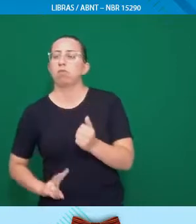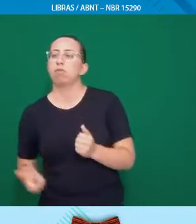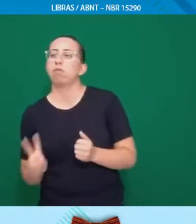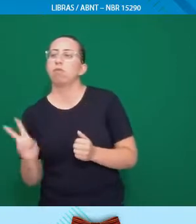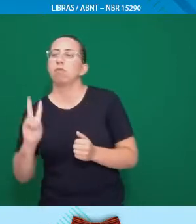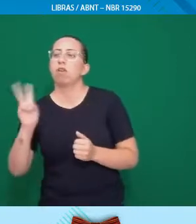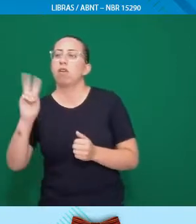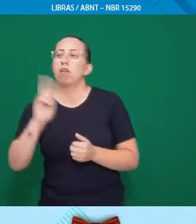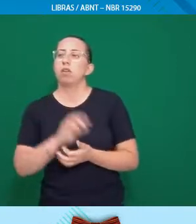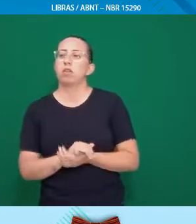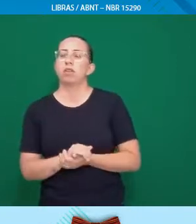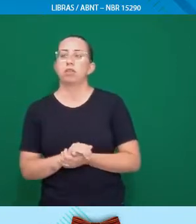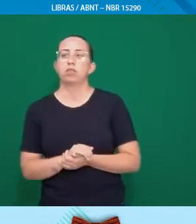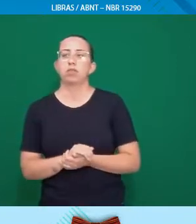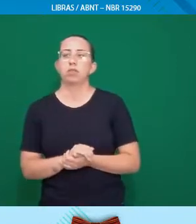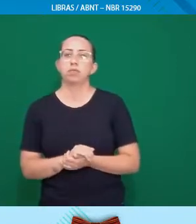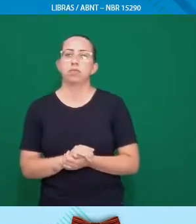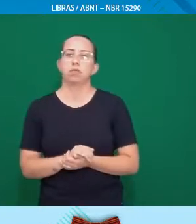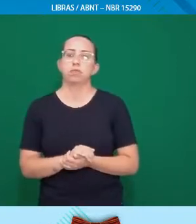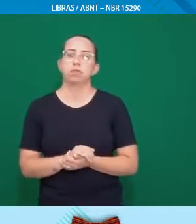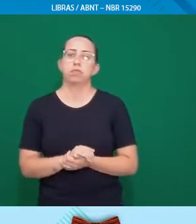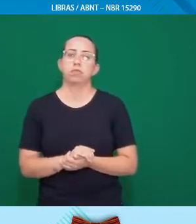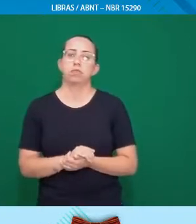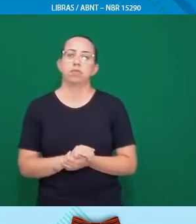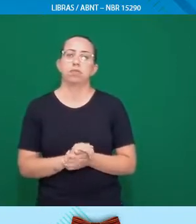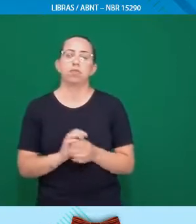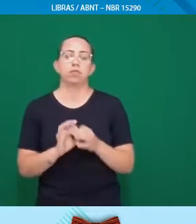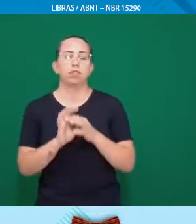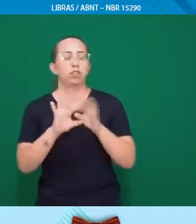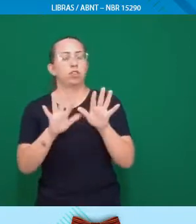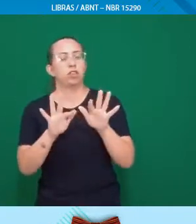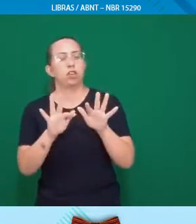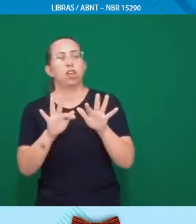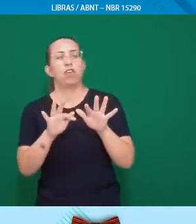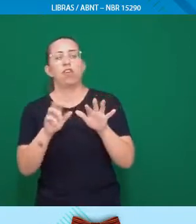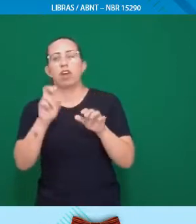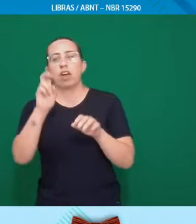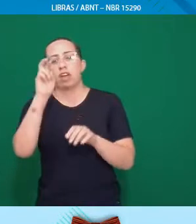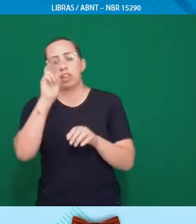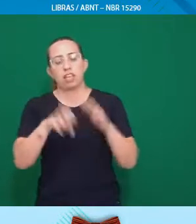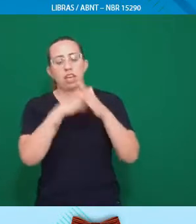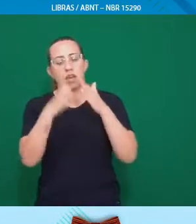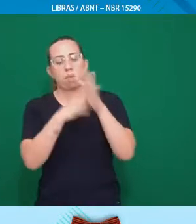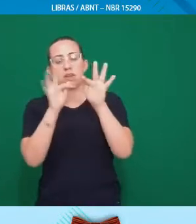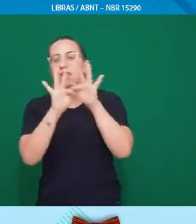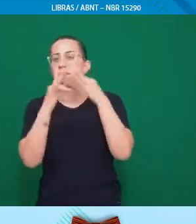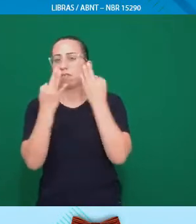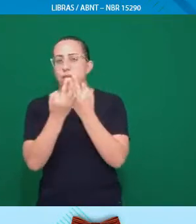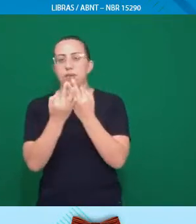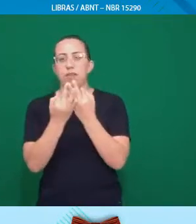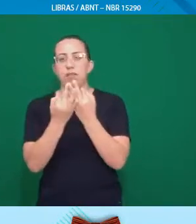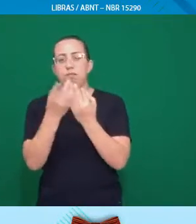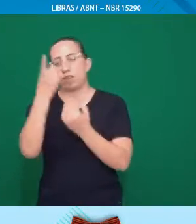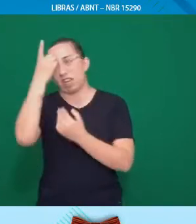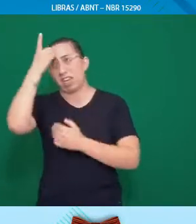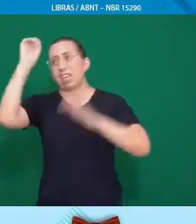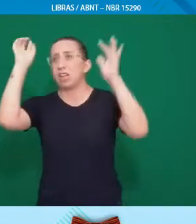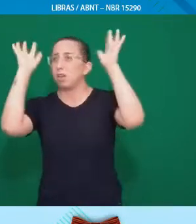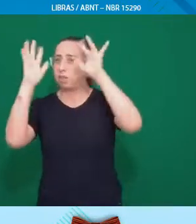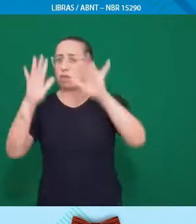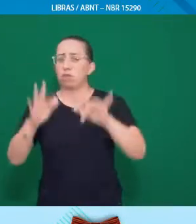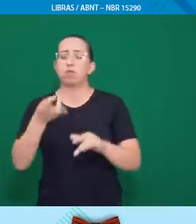o aspecto de familiarizar as cooperativas e as pessoas que lá trabalho um abraço e que Deus